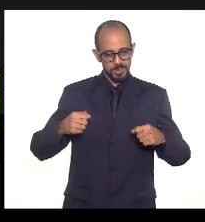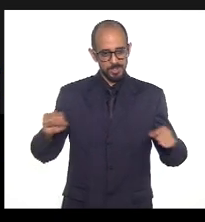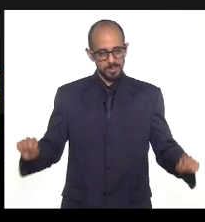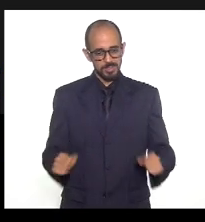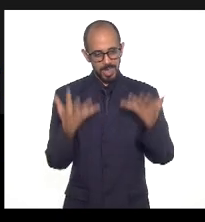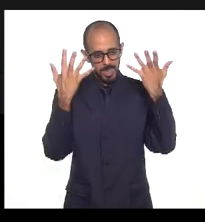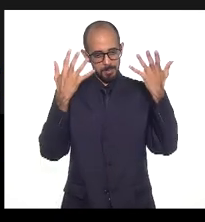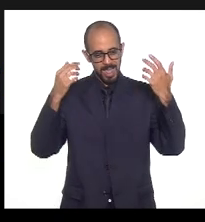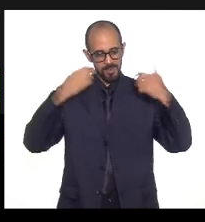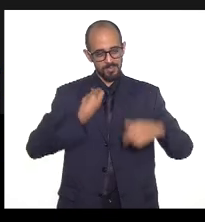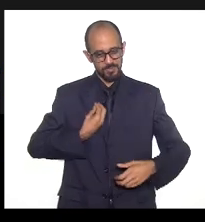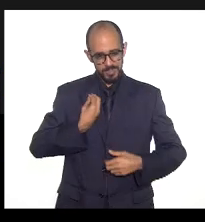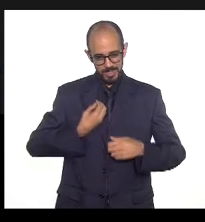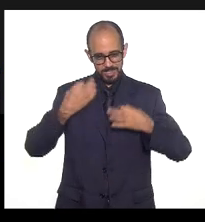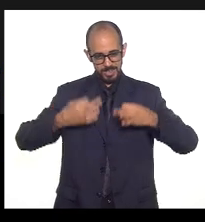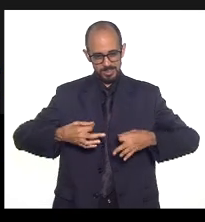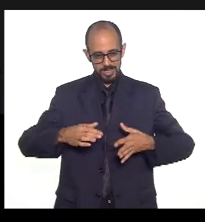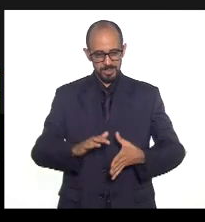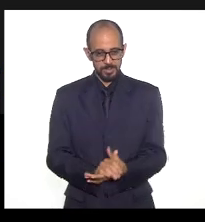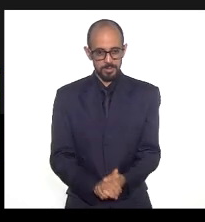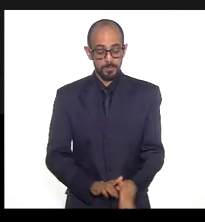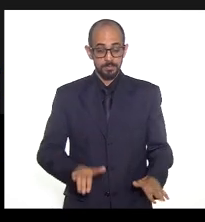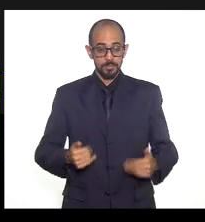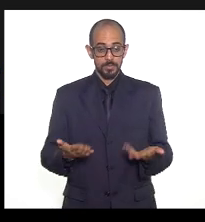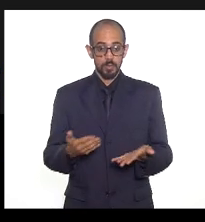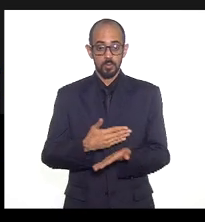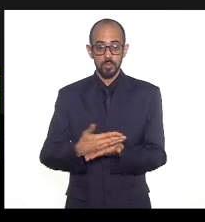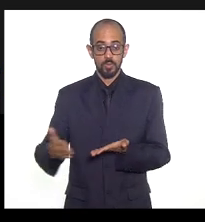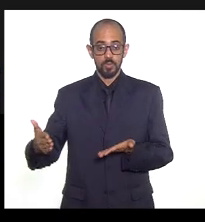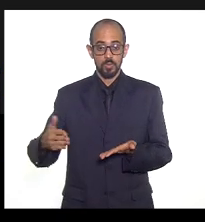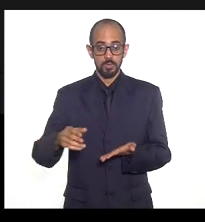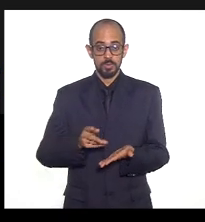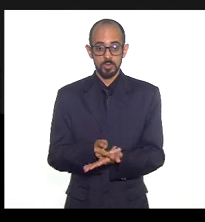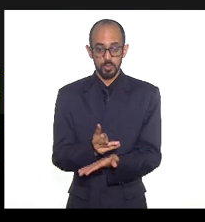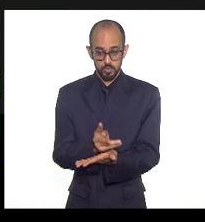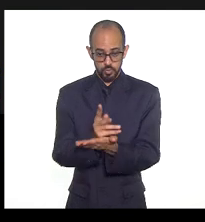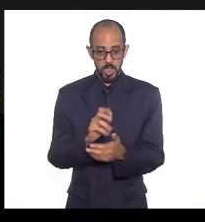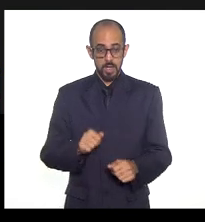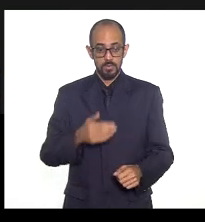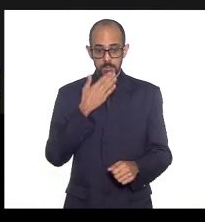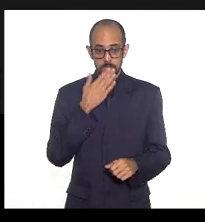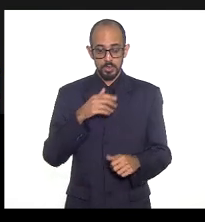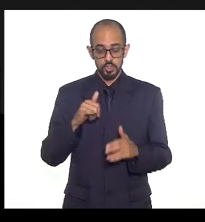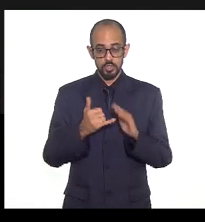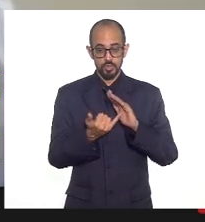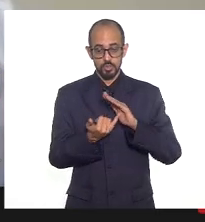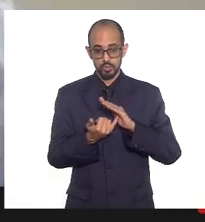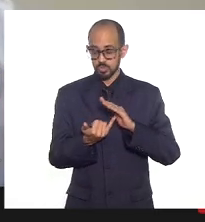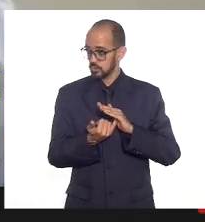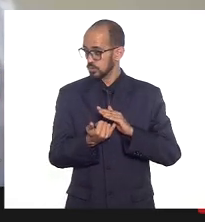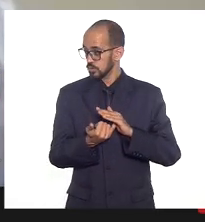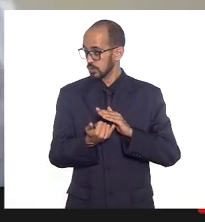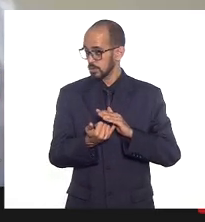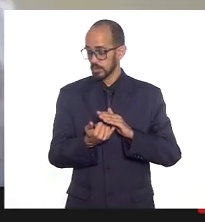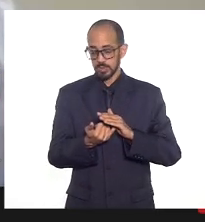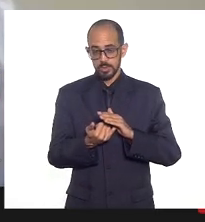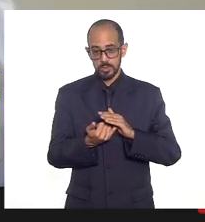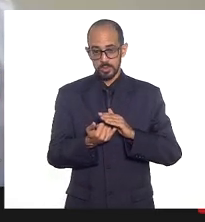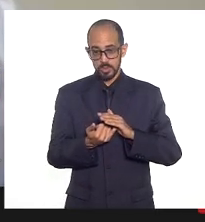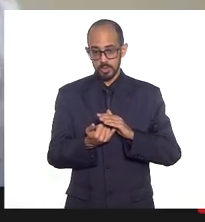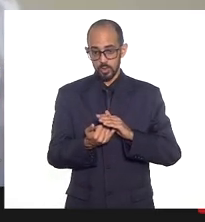beijo. Beijo, bom, grande. Tudo de vamos bom. Dar continuidade. Eu vou chamar primeiro três entidades que estão envolvidas na criação